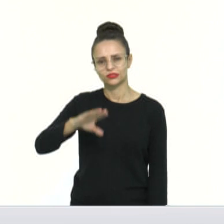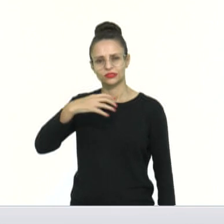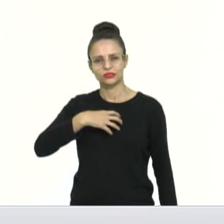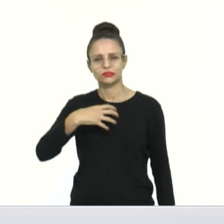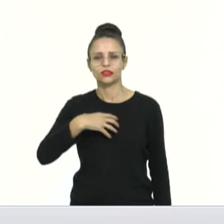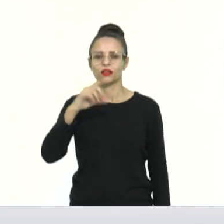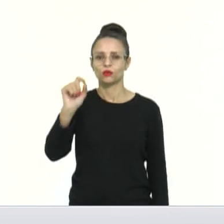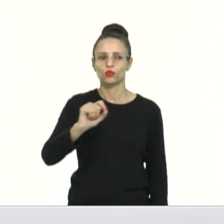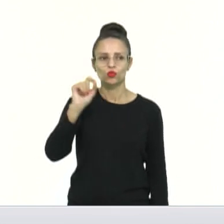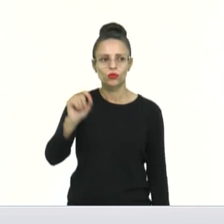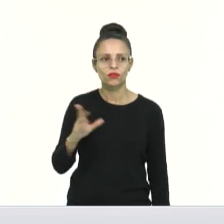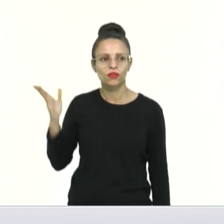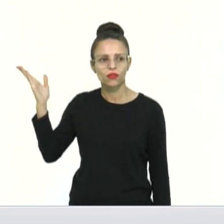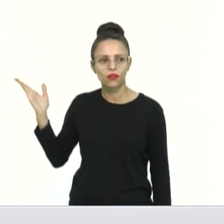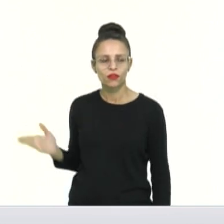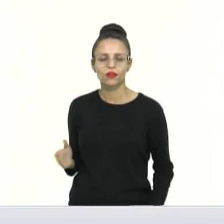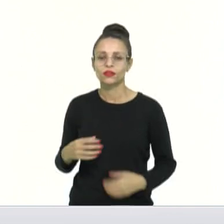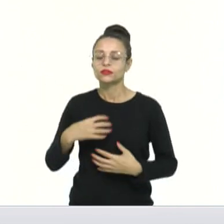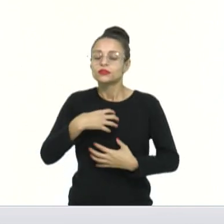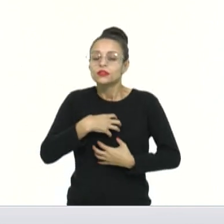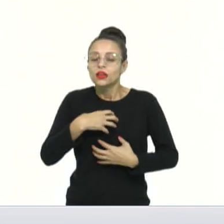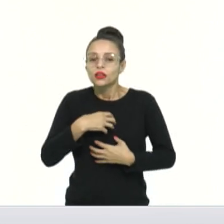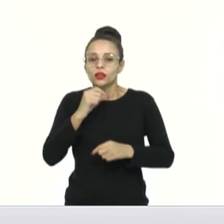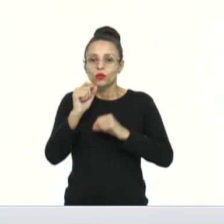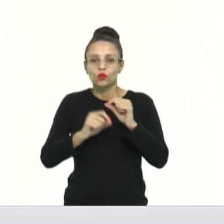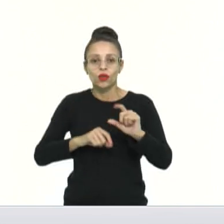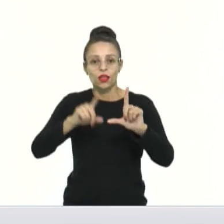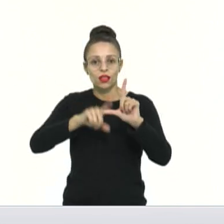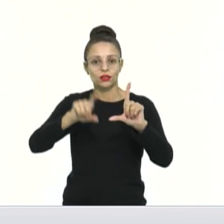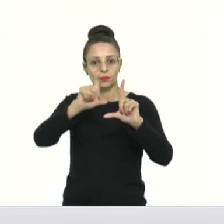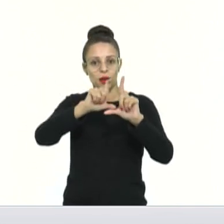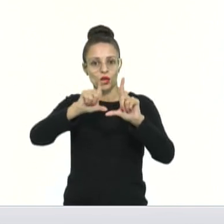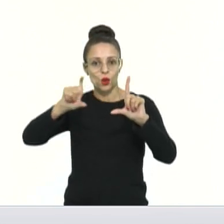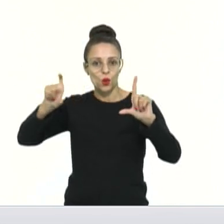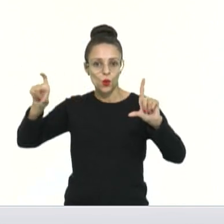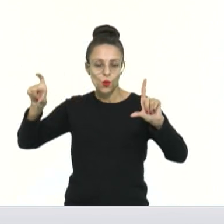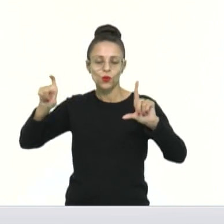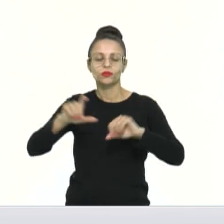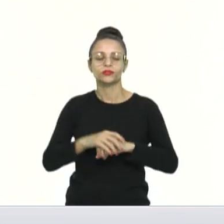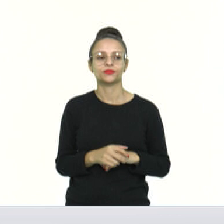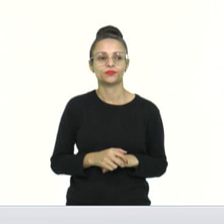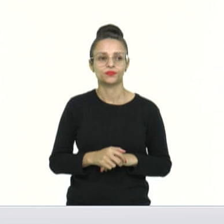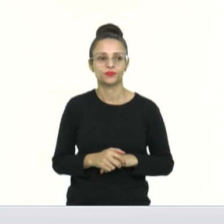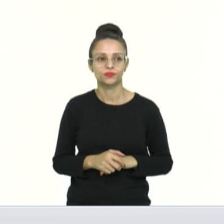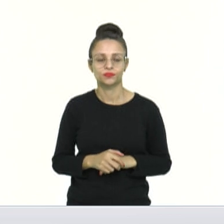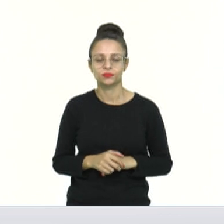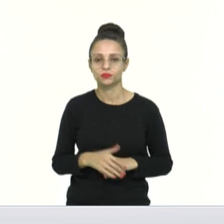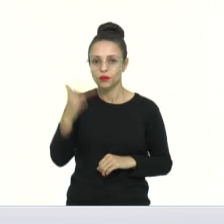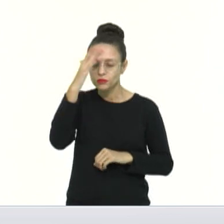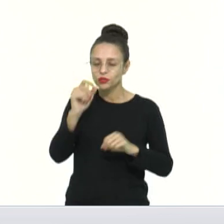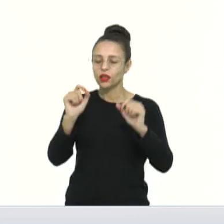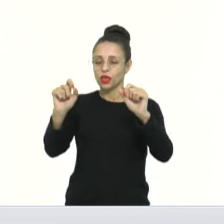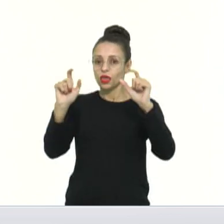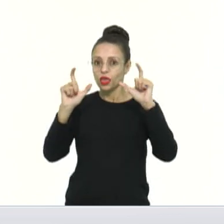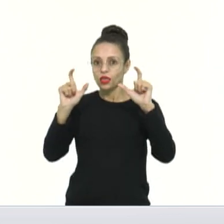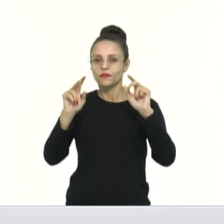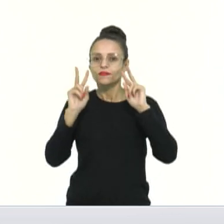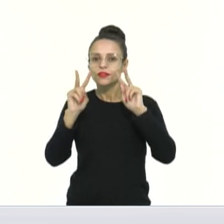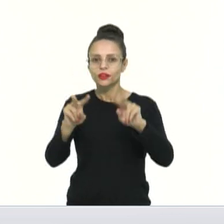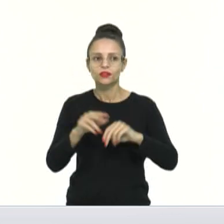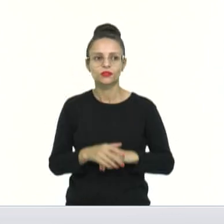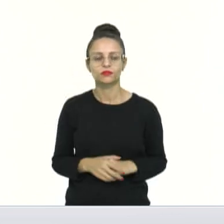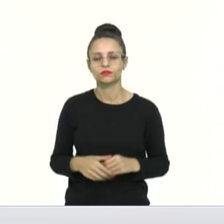olha só, né, os sintomas em letras maiores, né, caixa alta, para que chamando a nossa atenção.